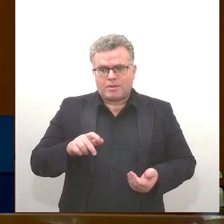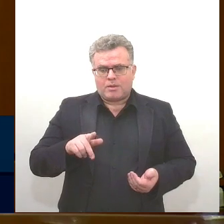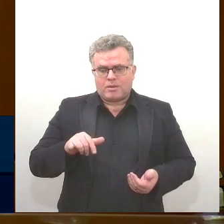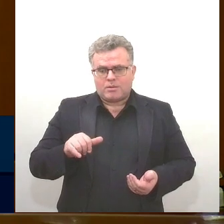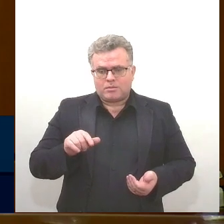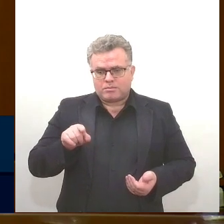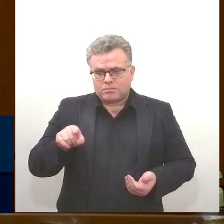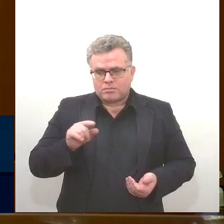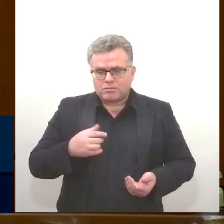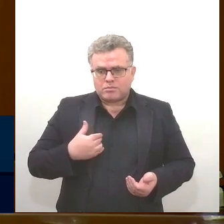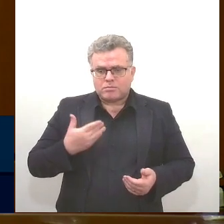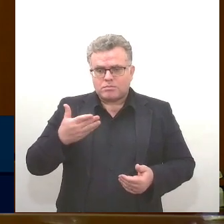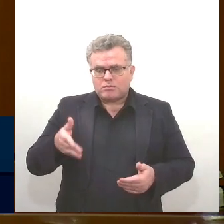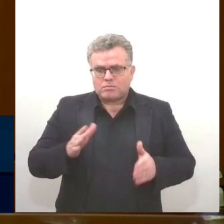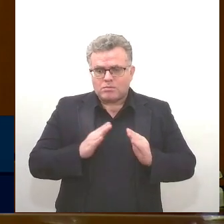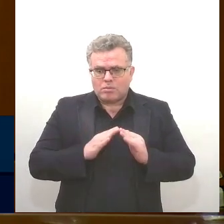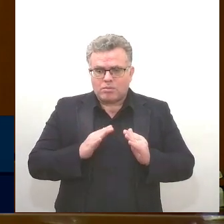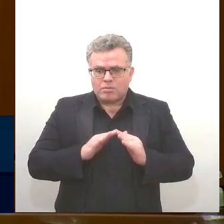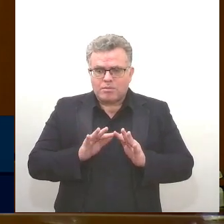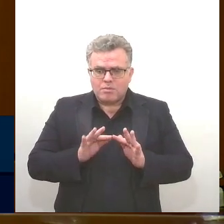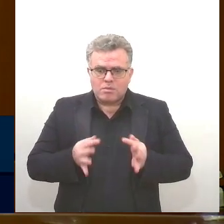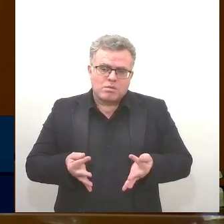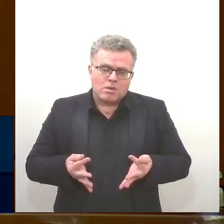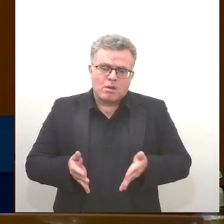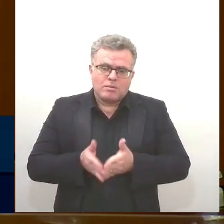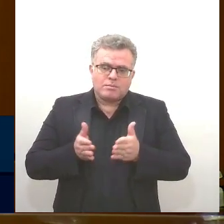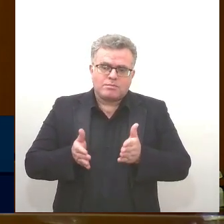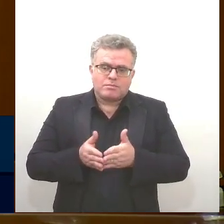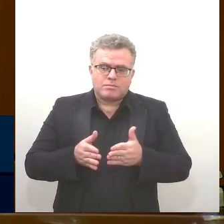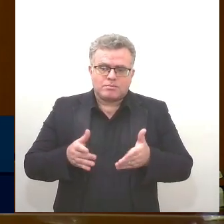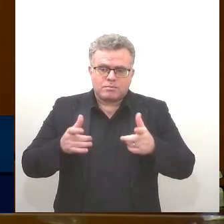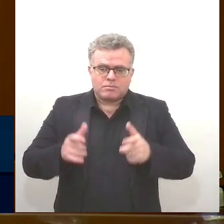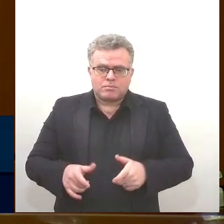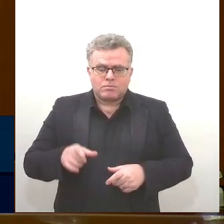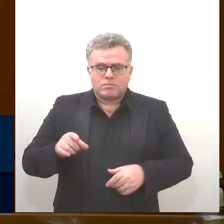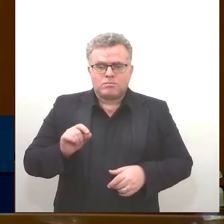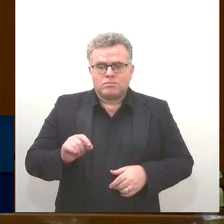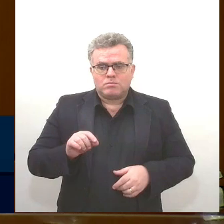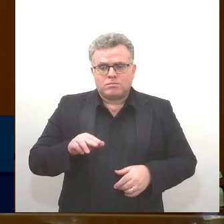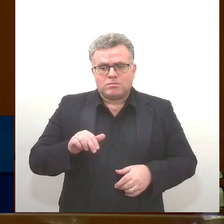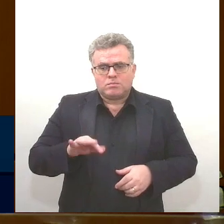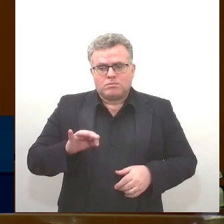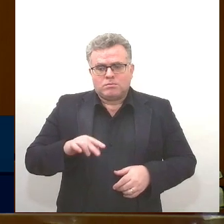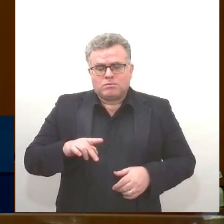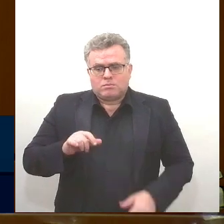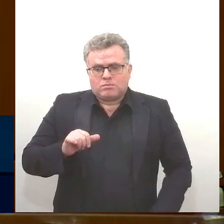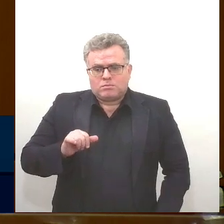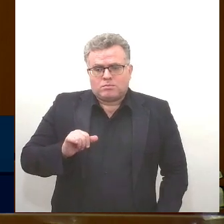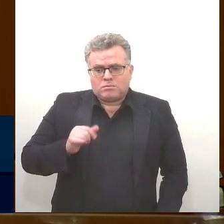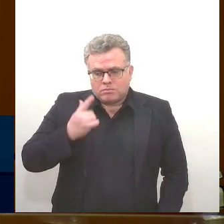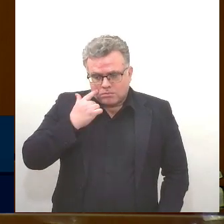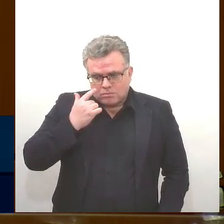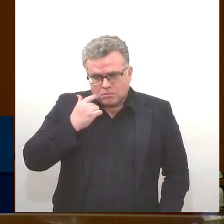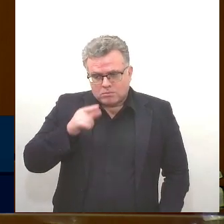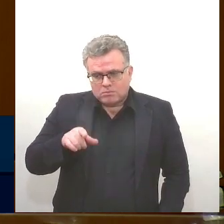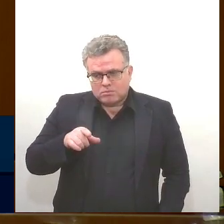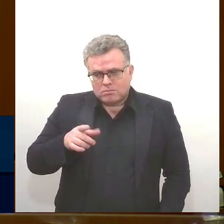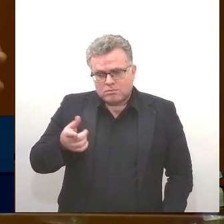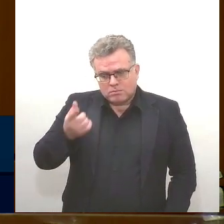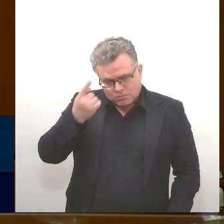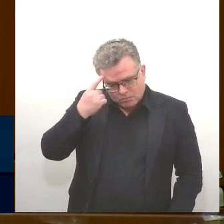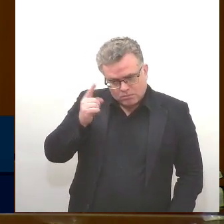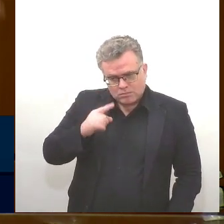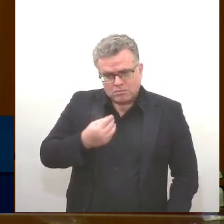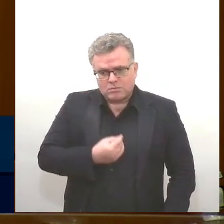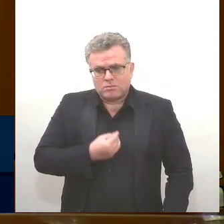simples lá do bairro Matinha ela estava aos prantos que não sabia o que fazer começa a pensar